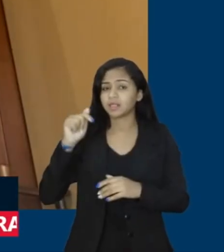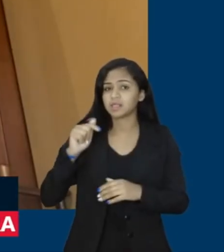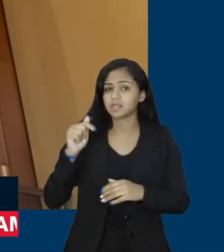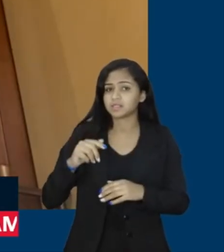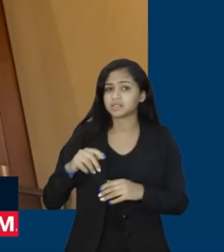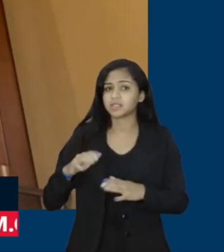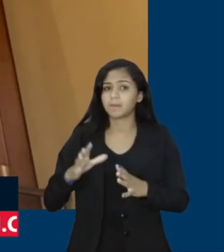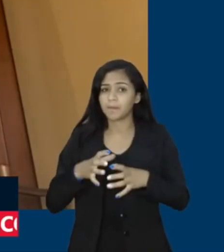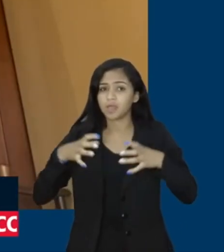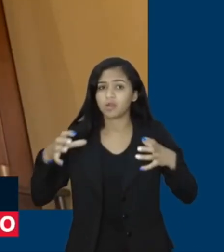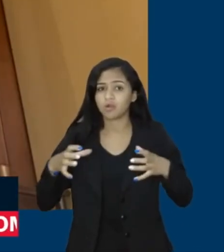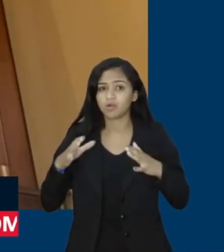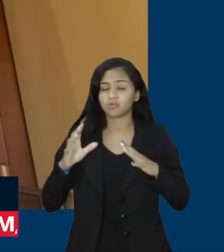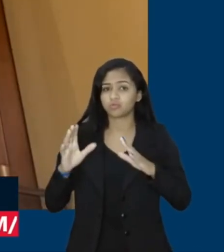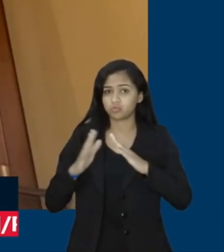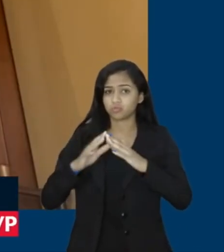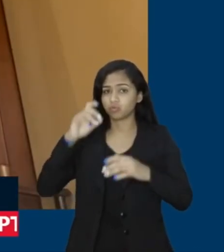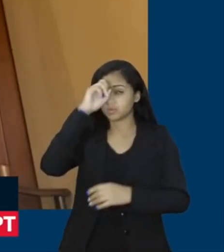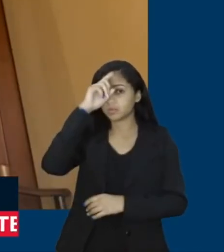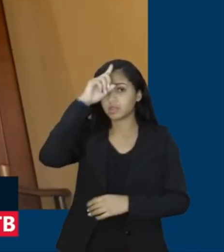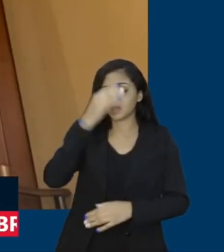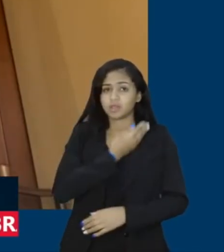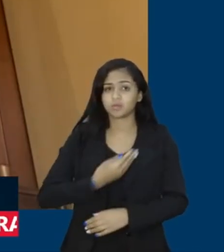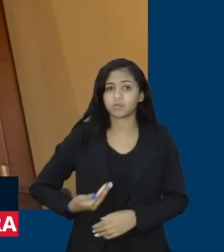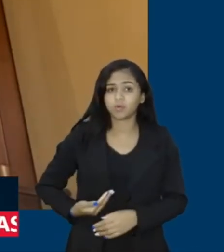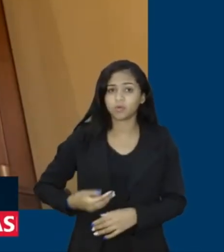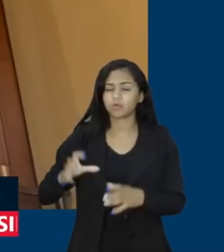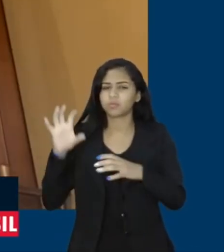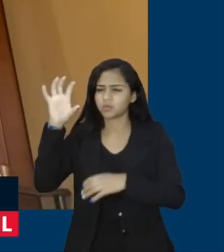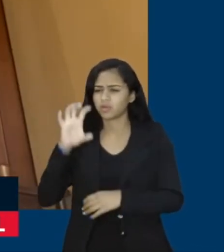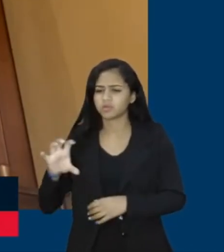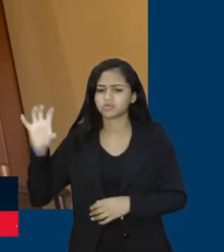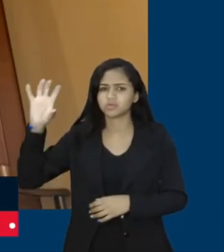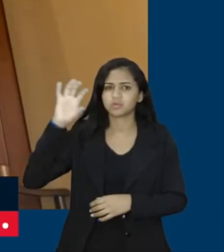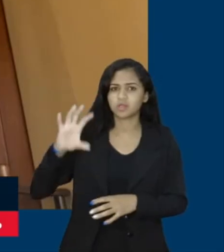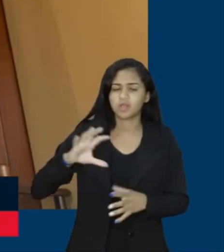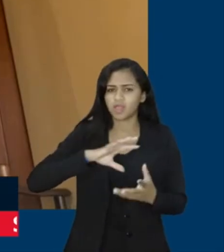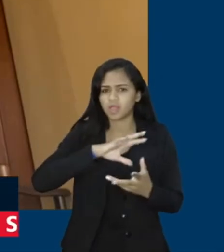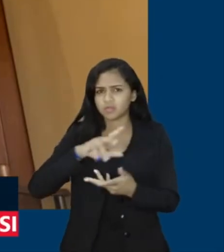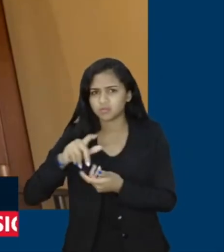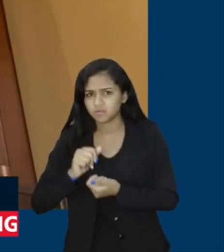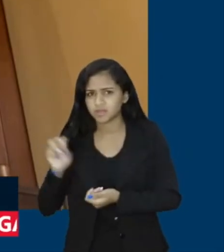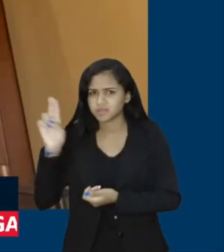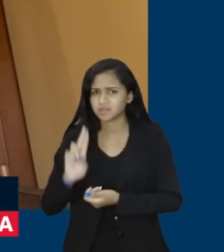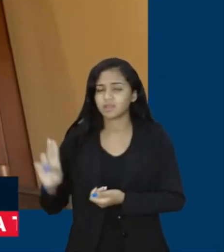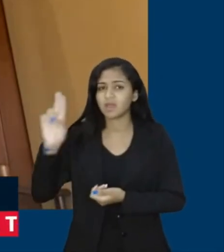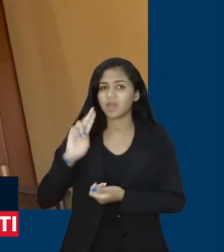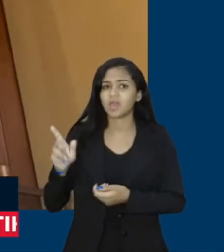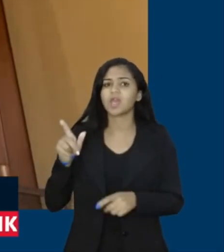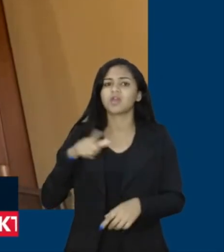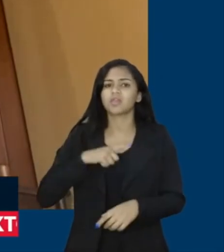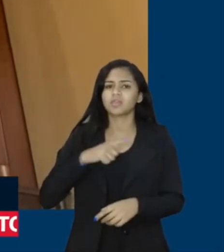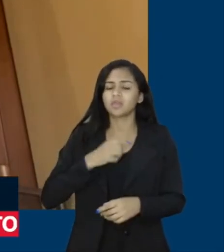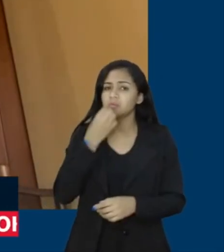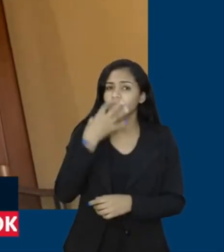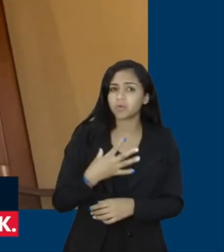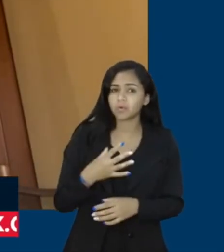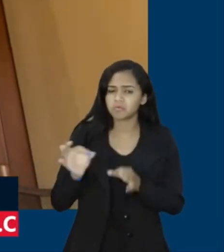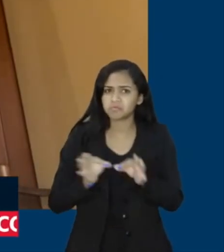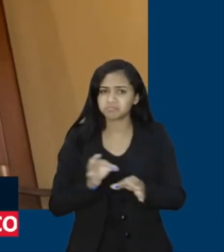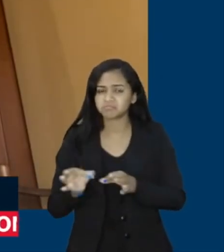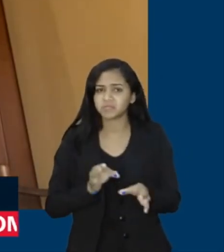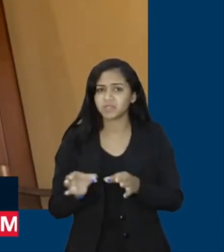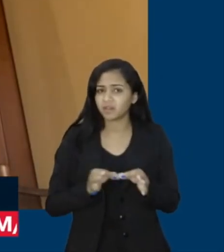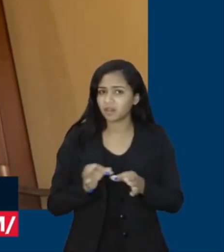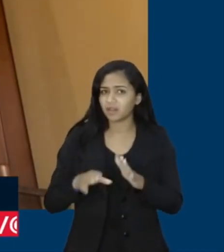estruturação maior dos hospitais, né, públicos, regionais, universitários. Então tem muita coisa boa programada,